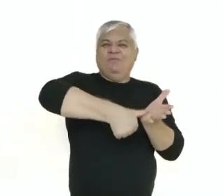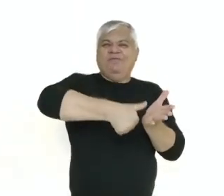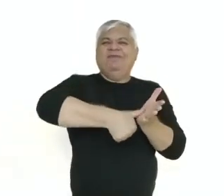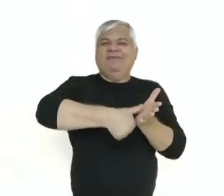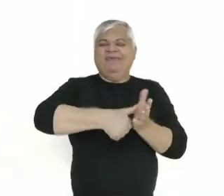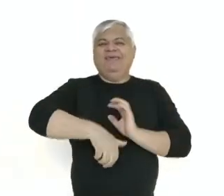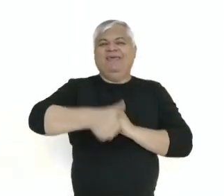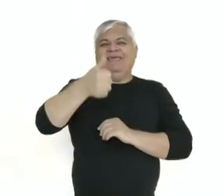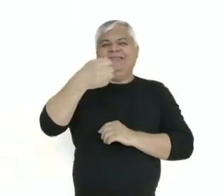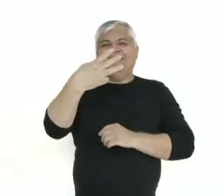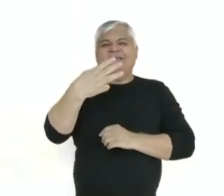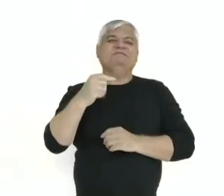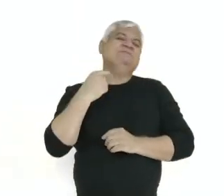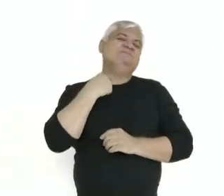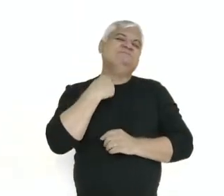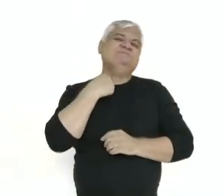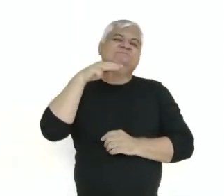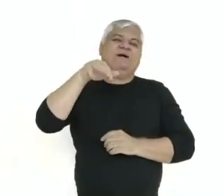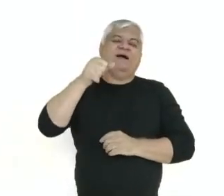foi fundado em